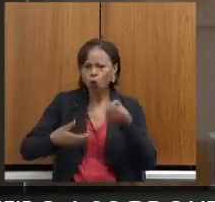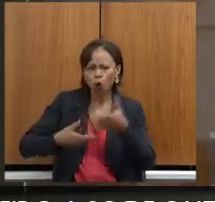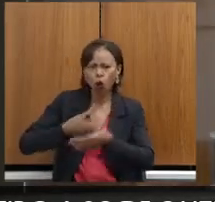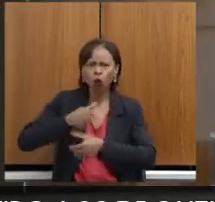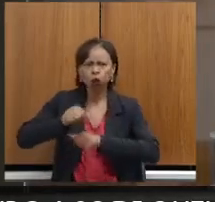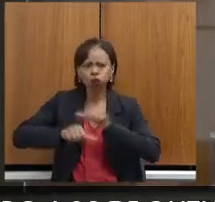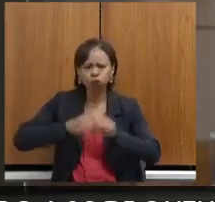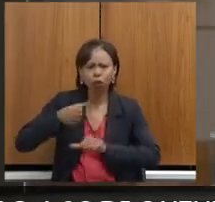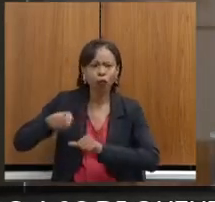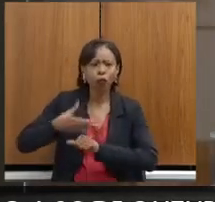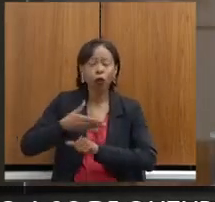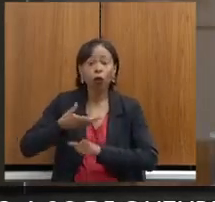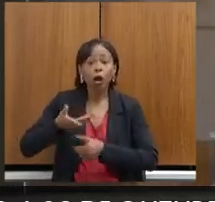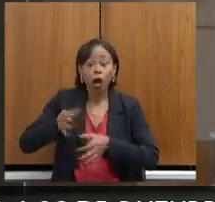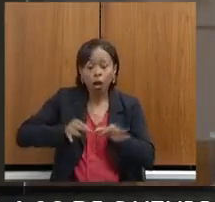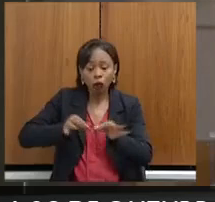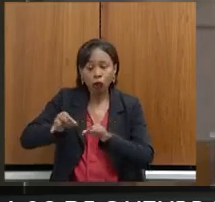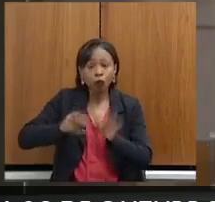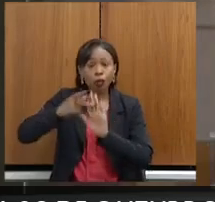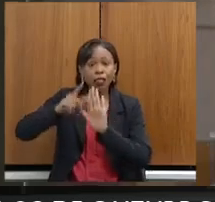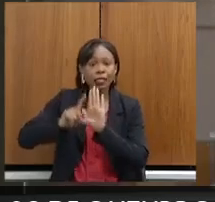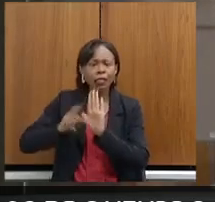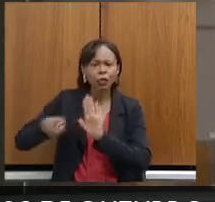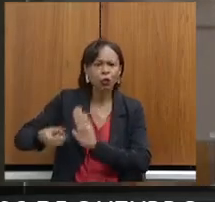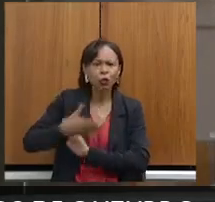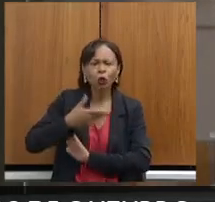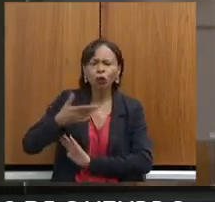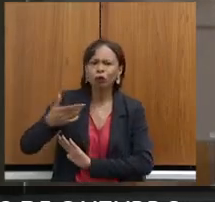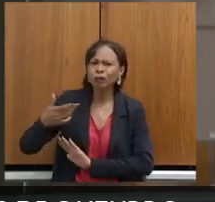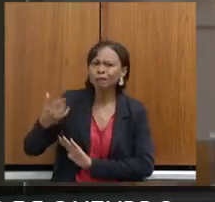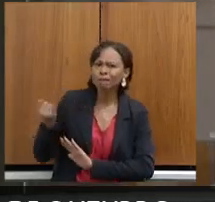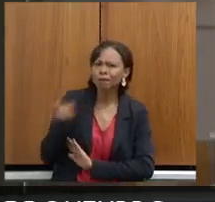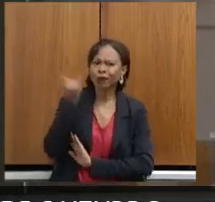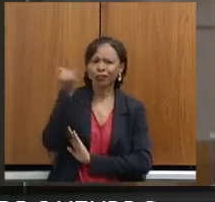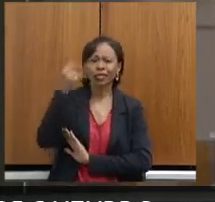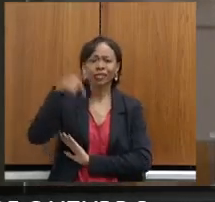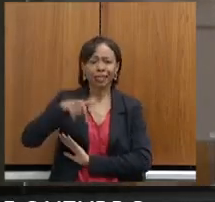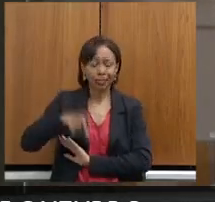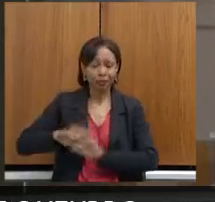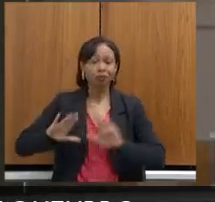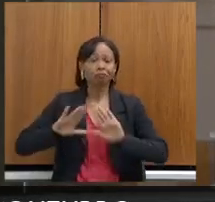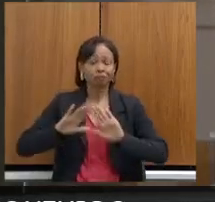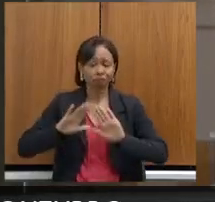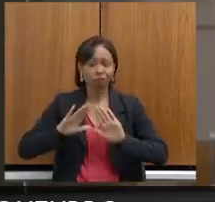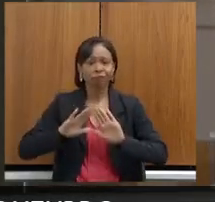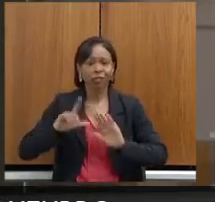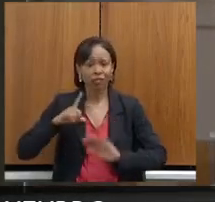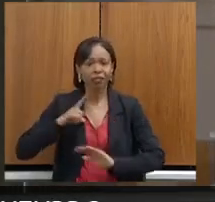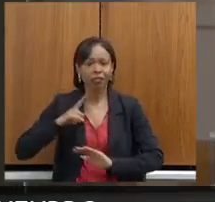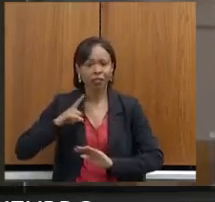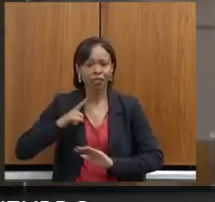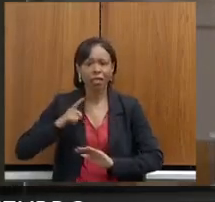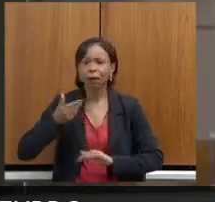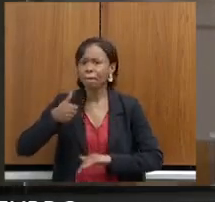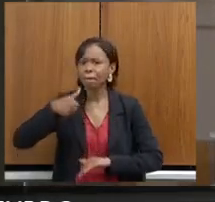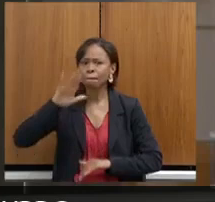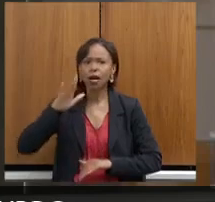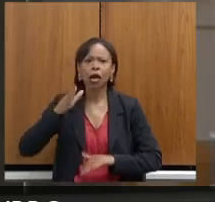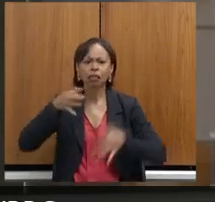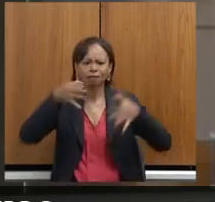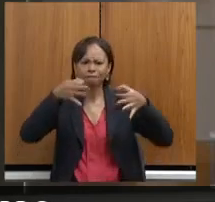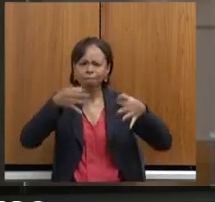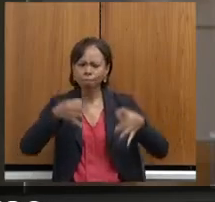pouco tempo estamos com projetos de leis muito importante tramitando aqui nessa casa que vai trazer mais dignidade